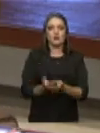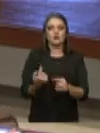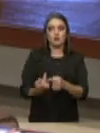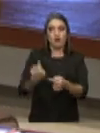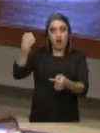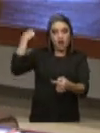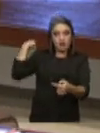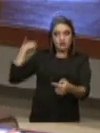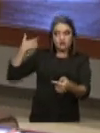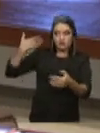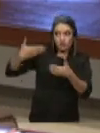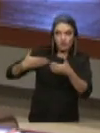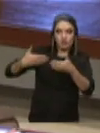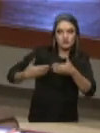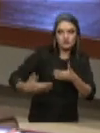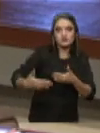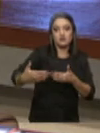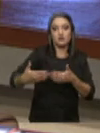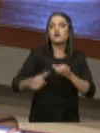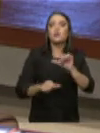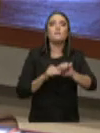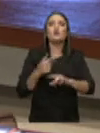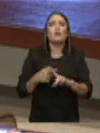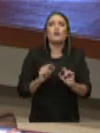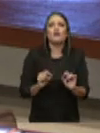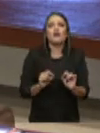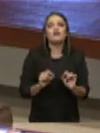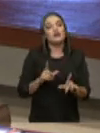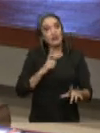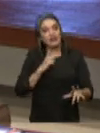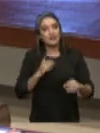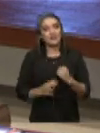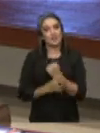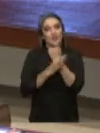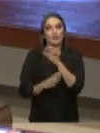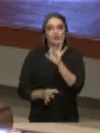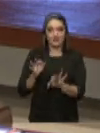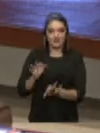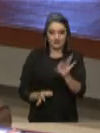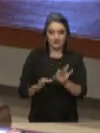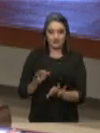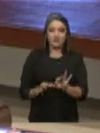foi modificada por uma questão de segurança jurídica. Então, se a tutela antecipada tem